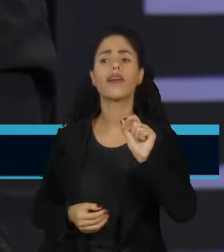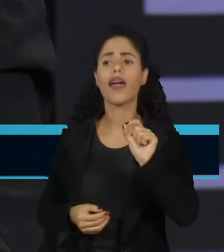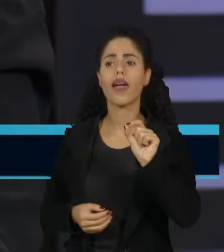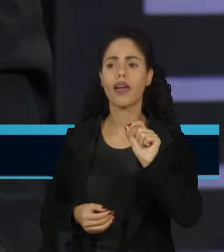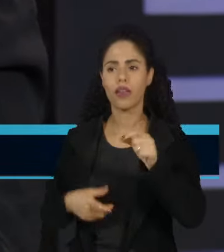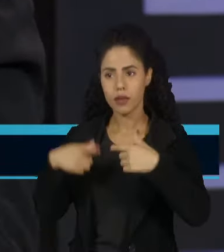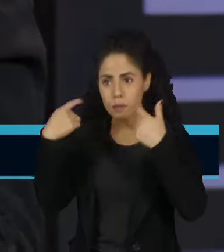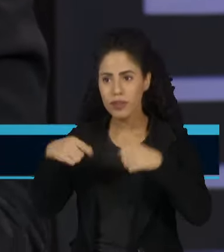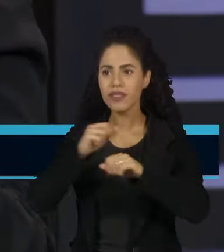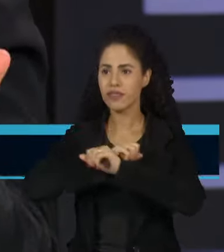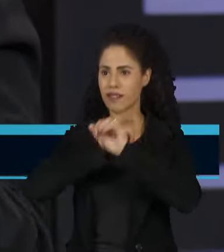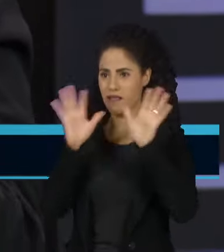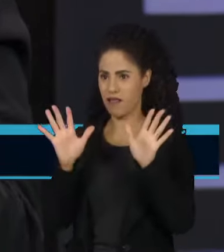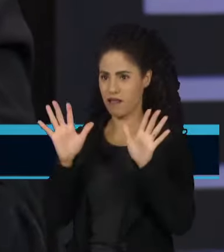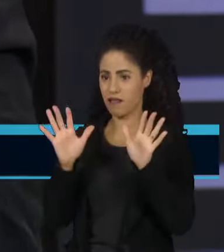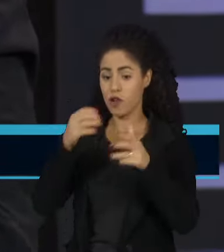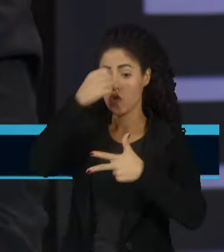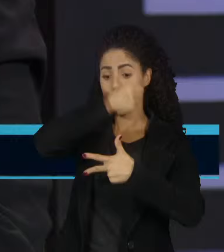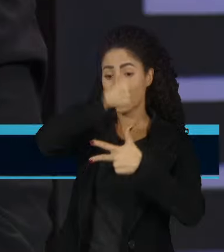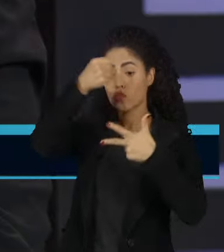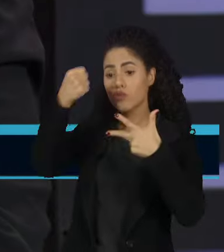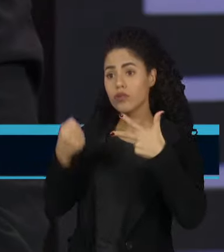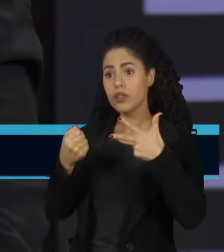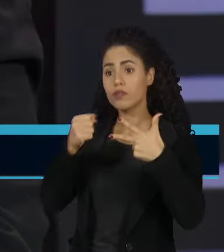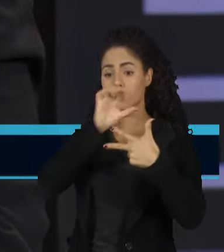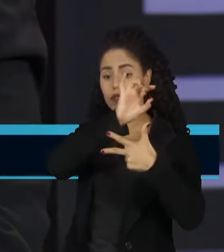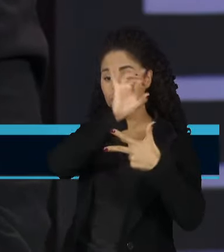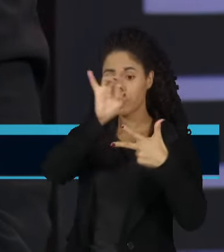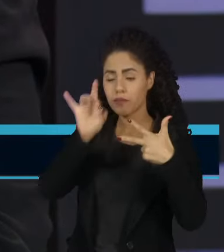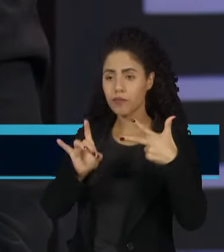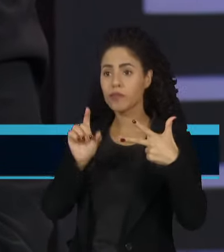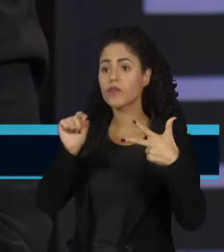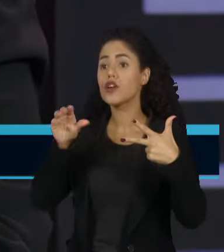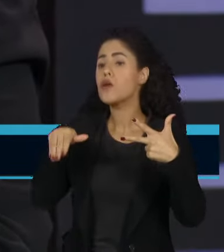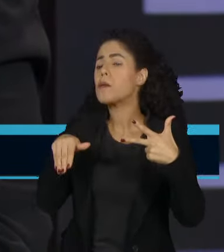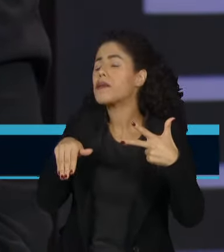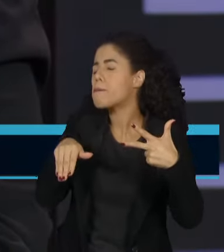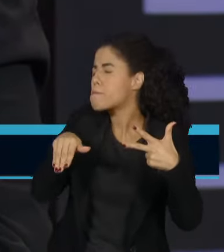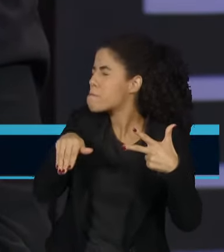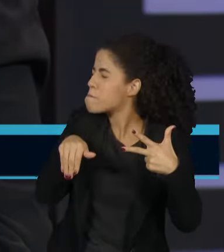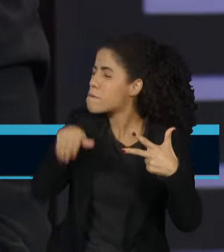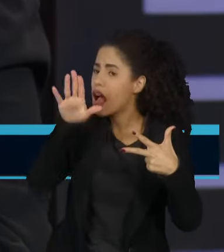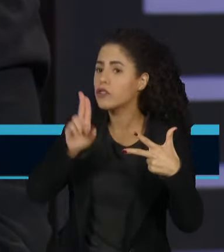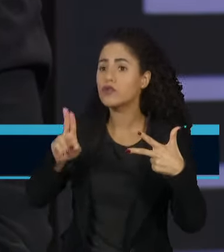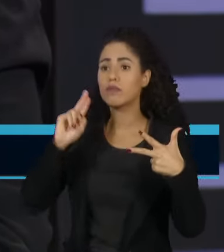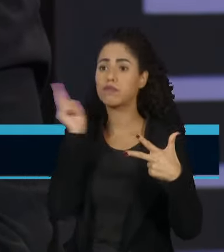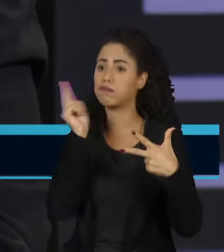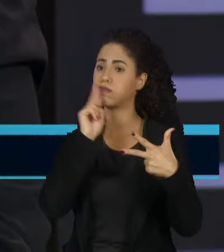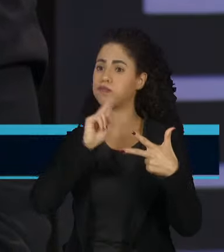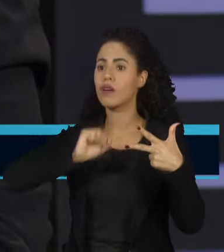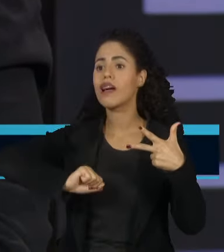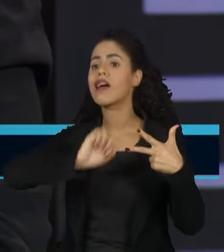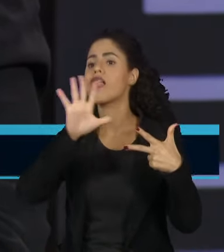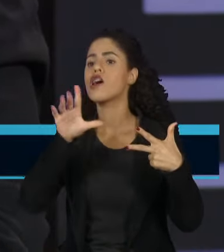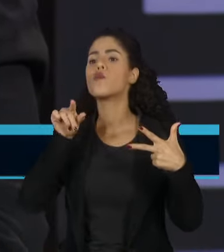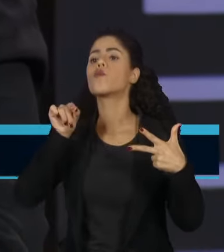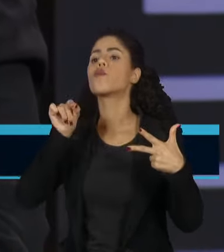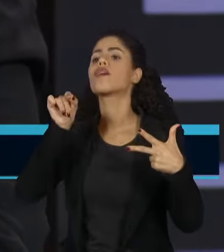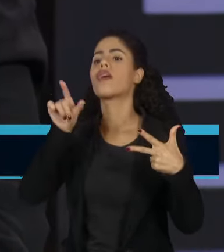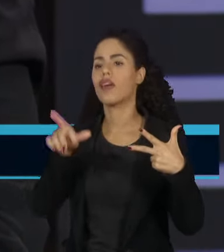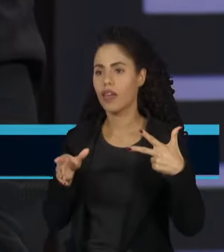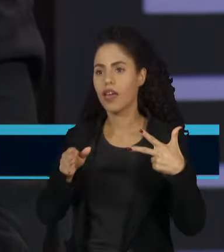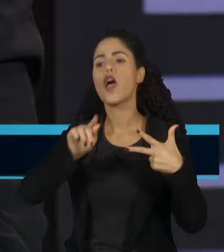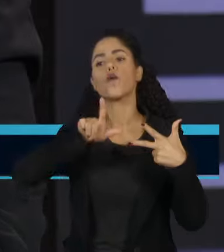ele pode sê-lo. Dos três poderes da República, como foi lembrado, aquele que mais tem a urgência da transparência é exatamente